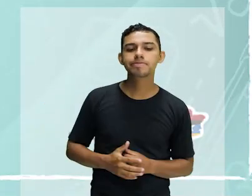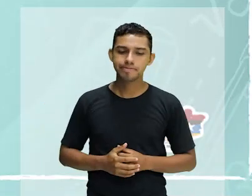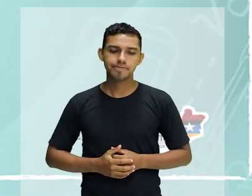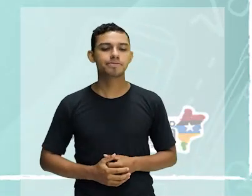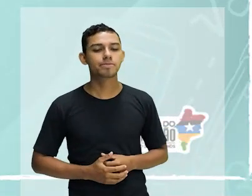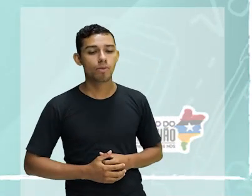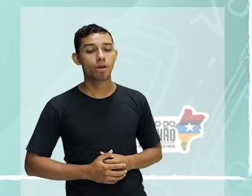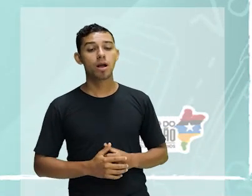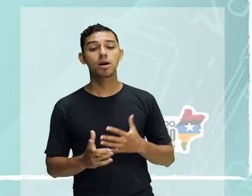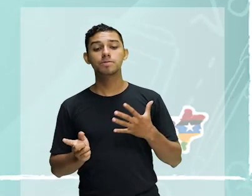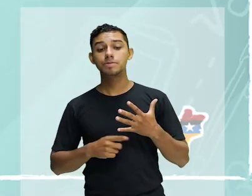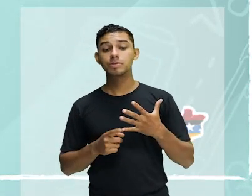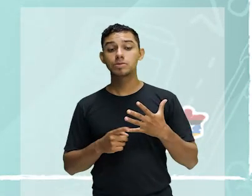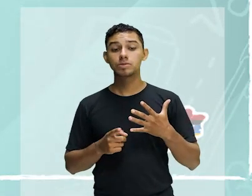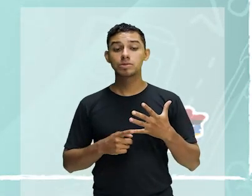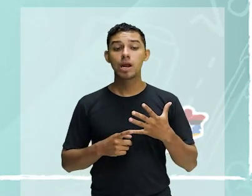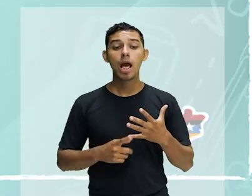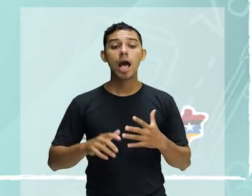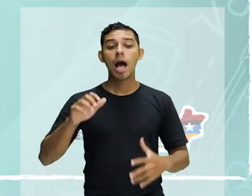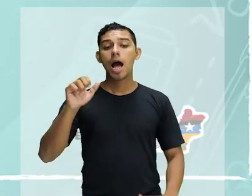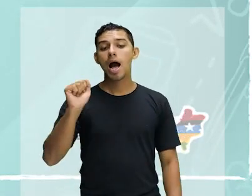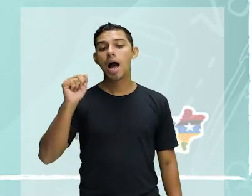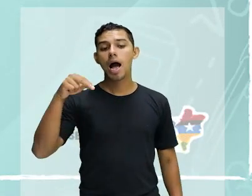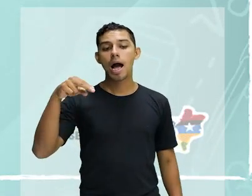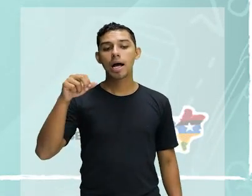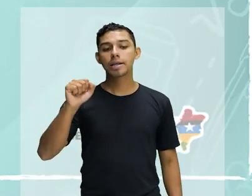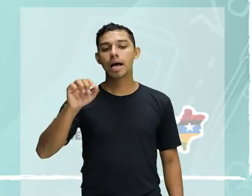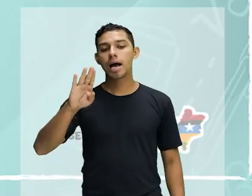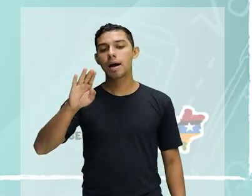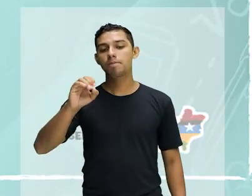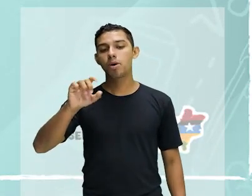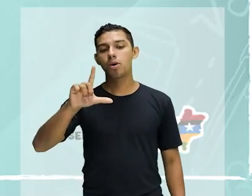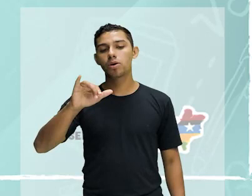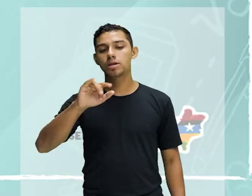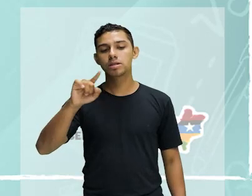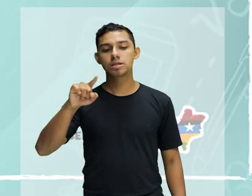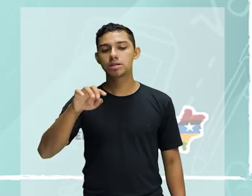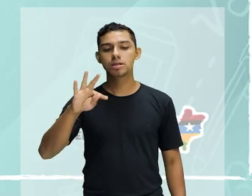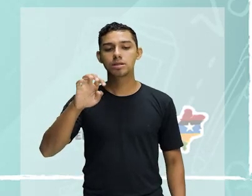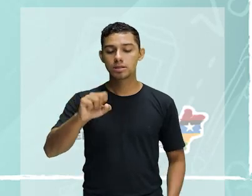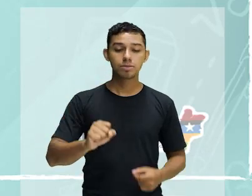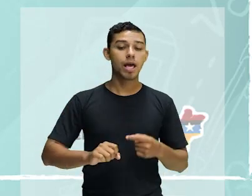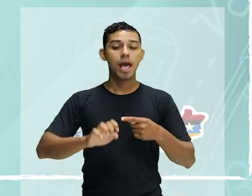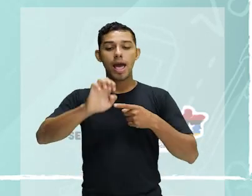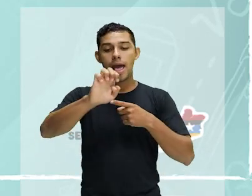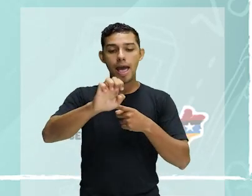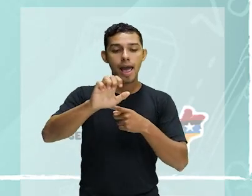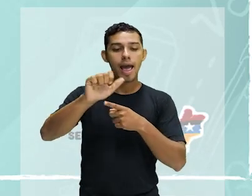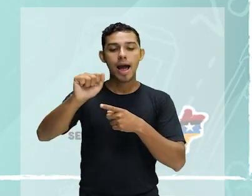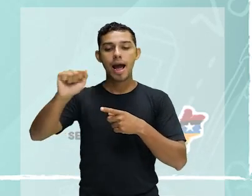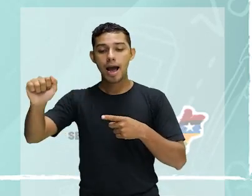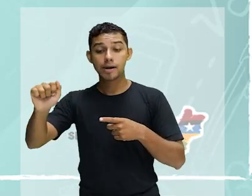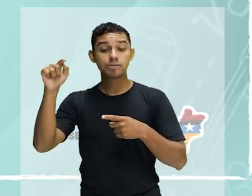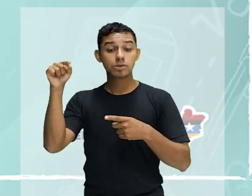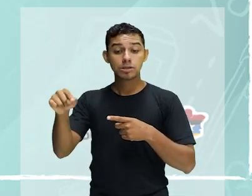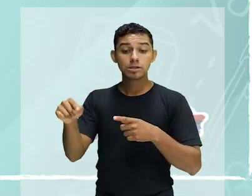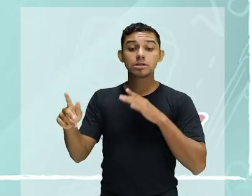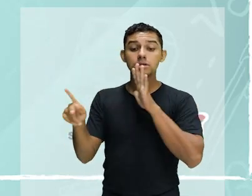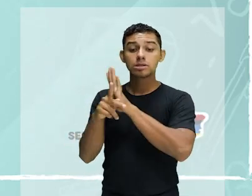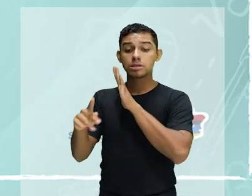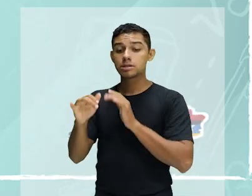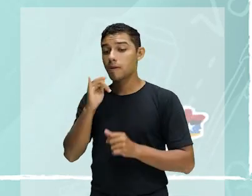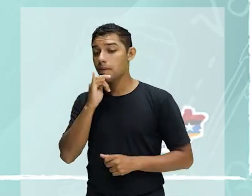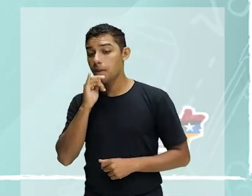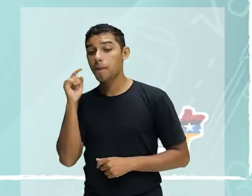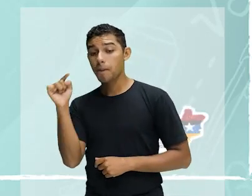nós tivemos uma aula exclusiva de esteroides anabolizantes, EAA, esteroide andrógenos anabolizantes. Aí lá